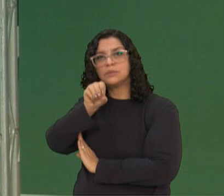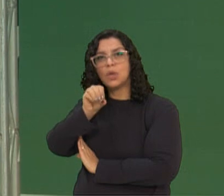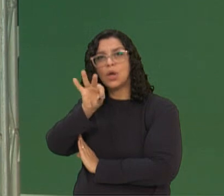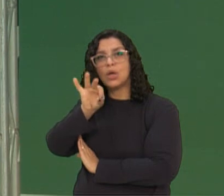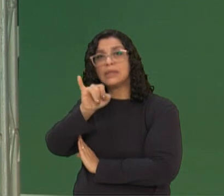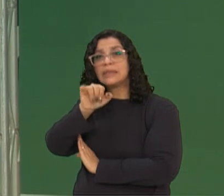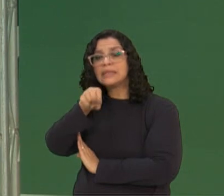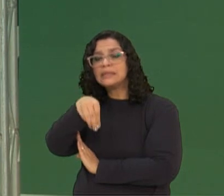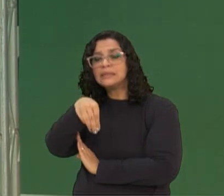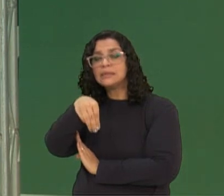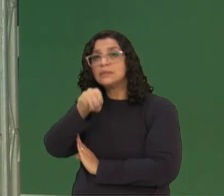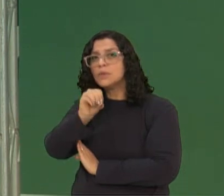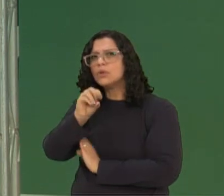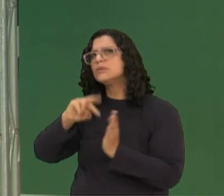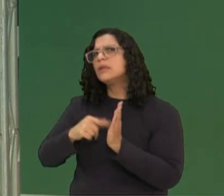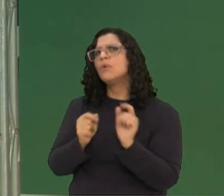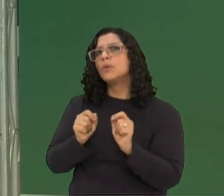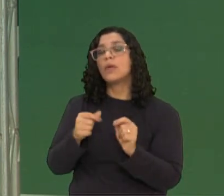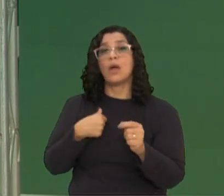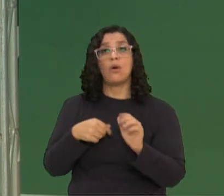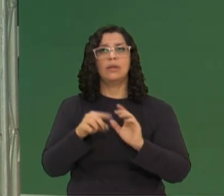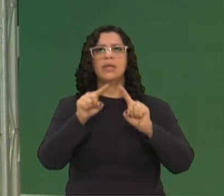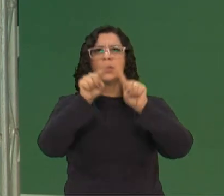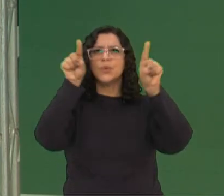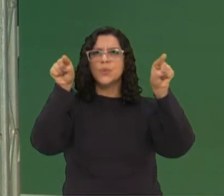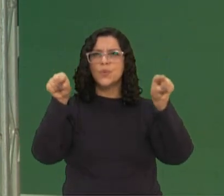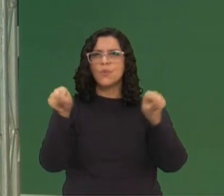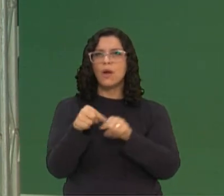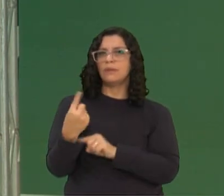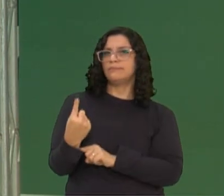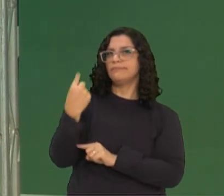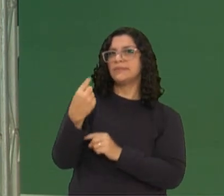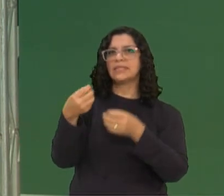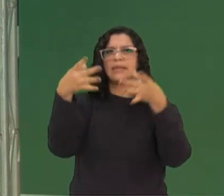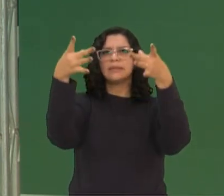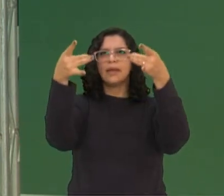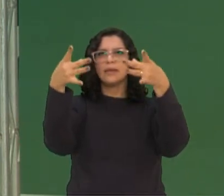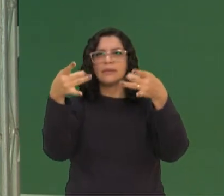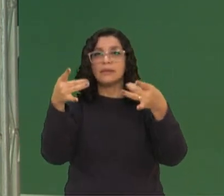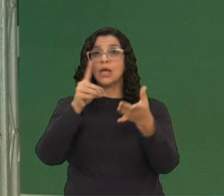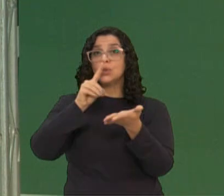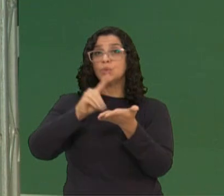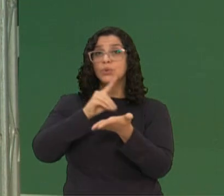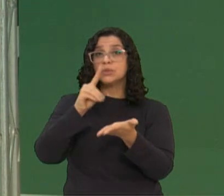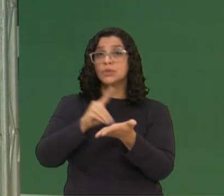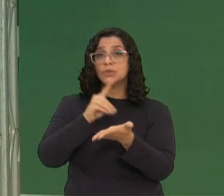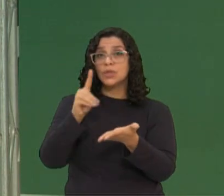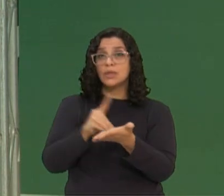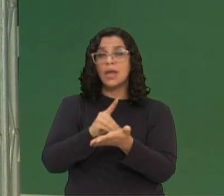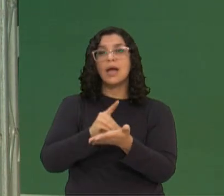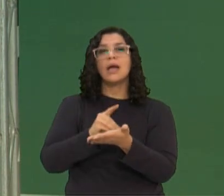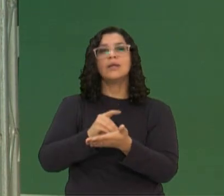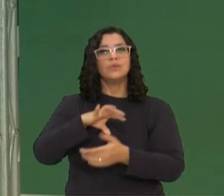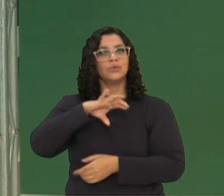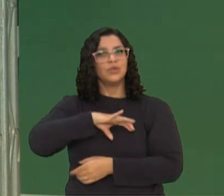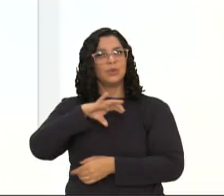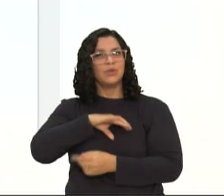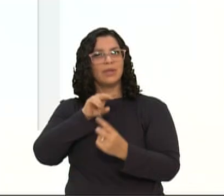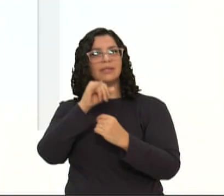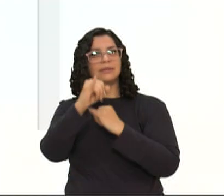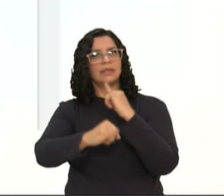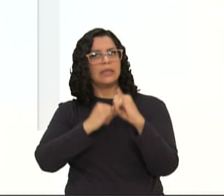isso que o professor falou de despotismo? Eu trago aí o quadro para vocês, uma descrição do dicionário online de português, em que ele diz